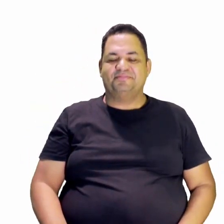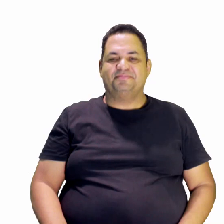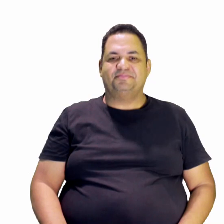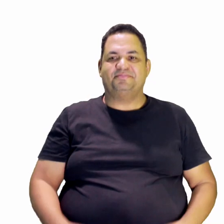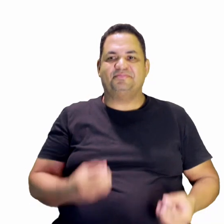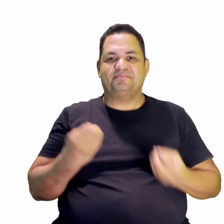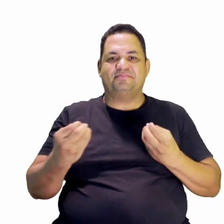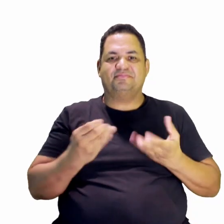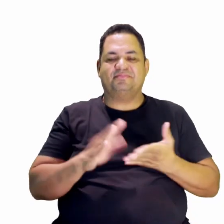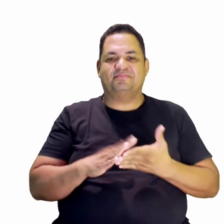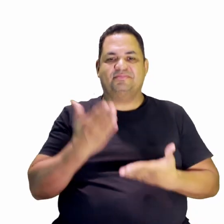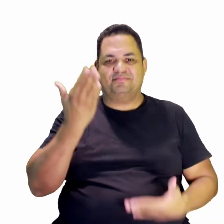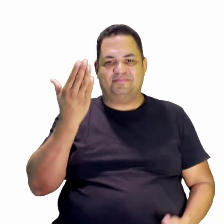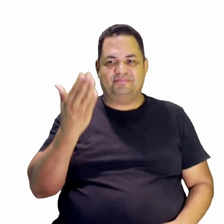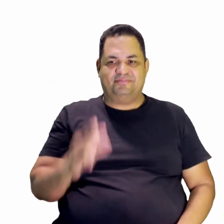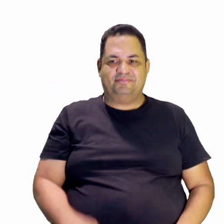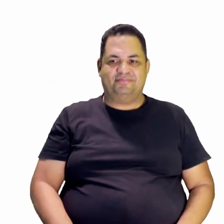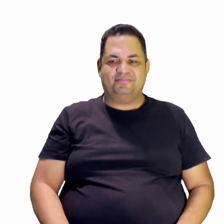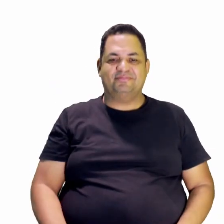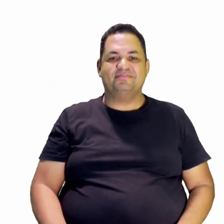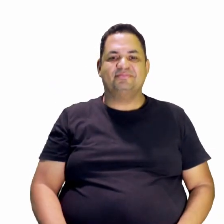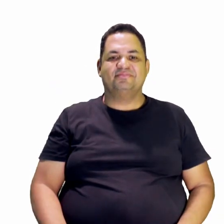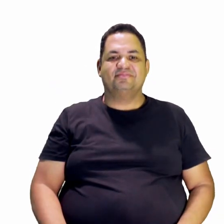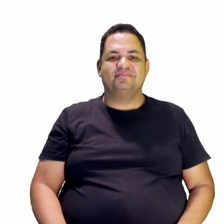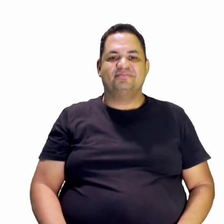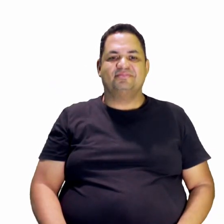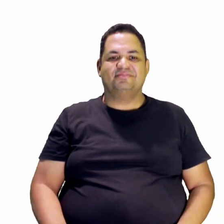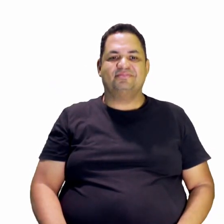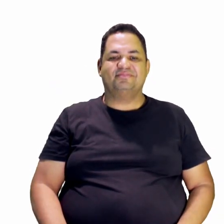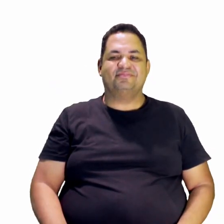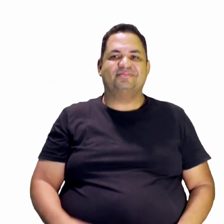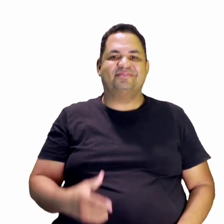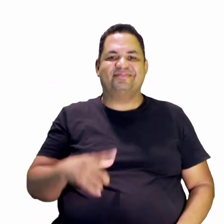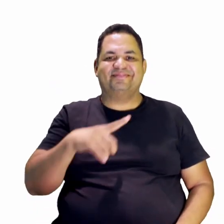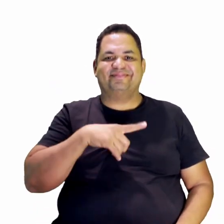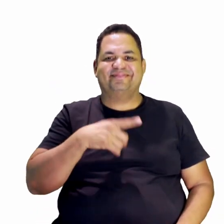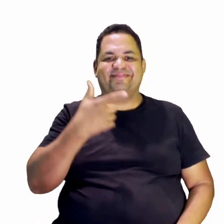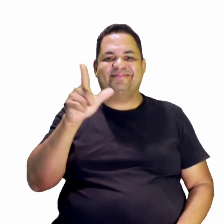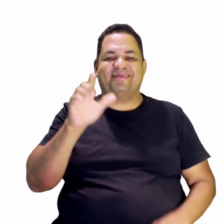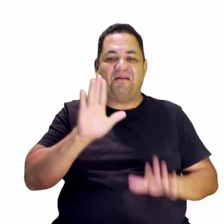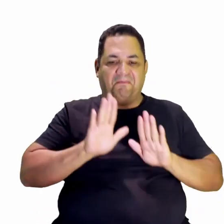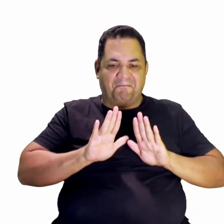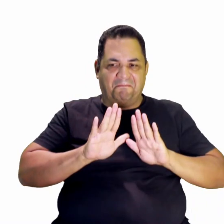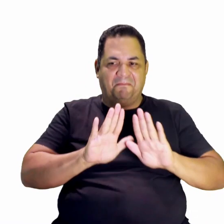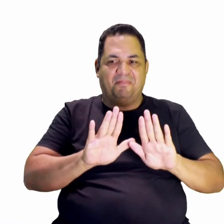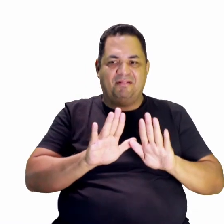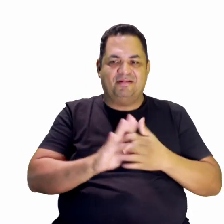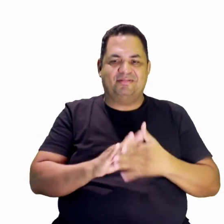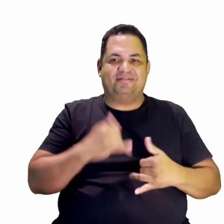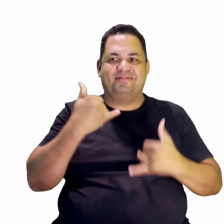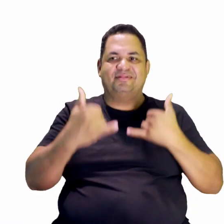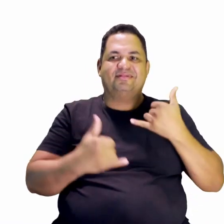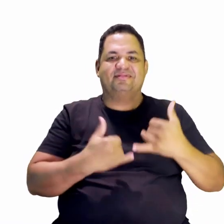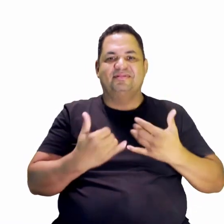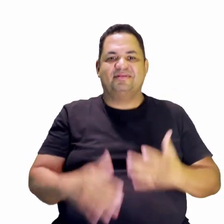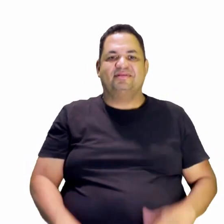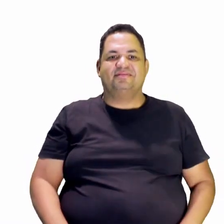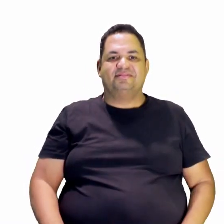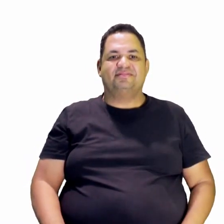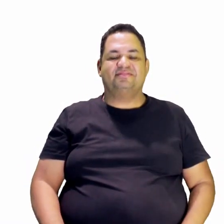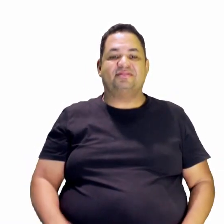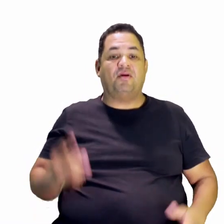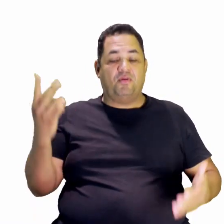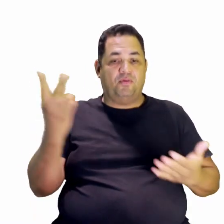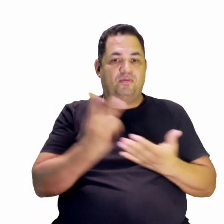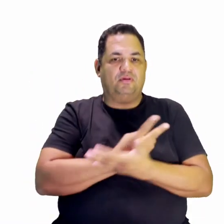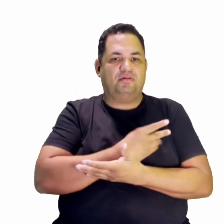está a condição de cada um. Tem uns aí que talvez se apoiou no carro e vai para casa. Mas, brincadeiras à parte, é uma